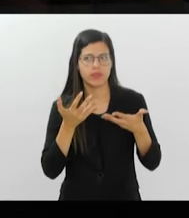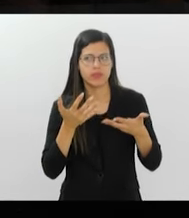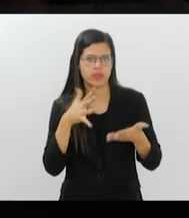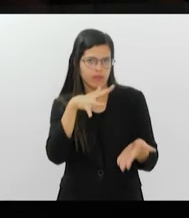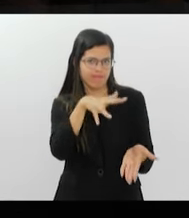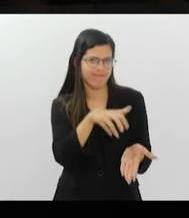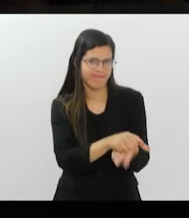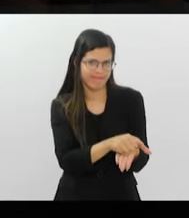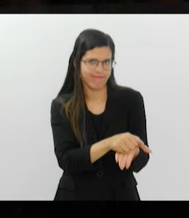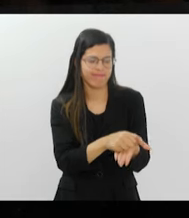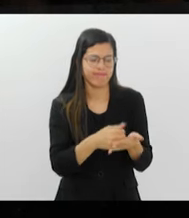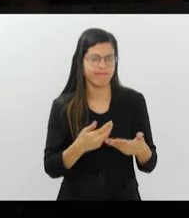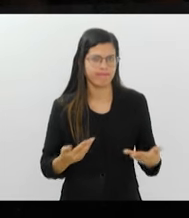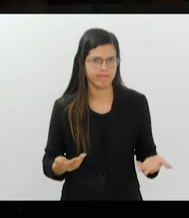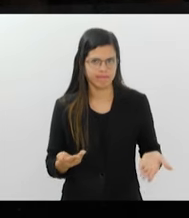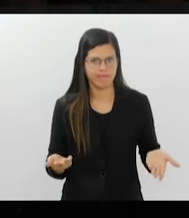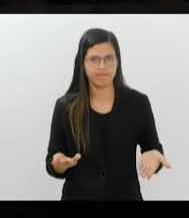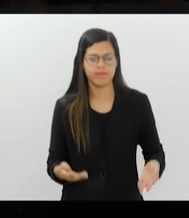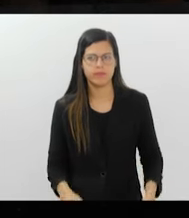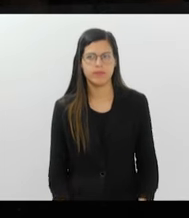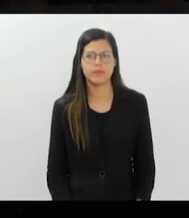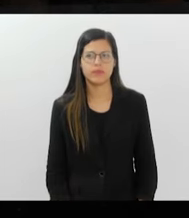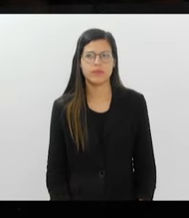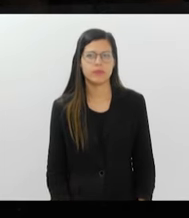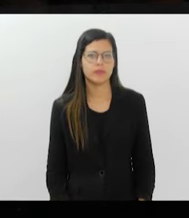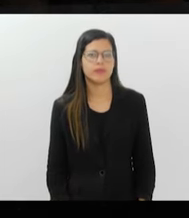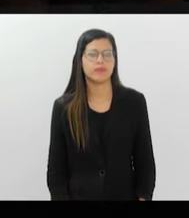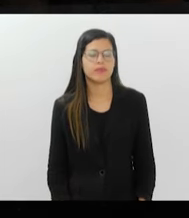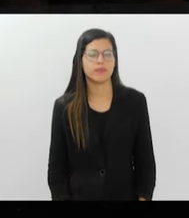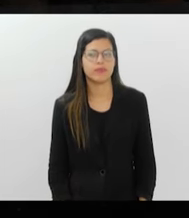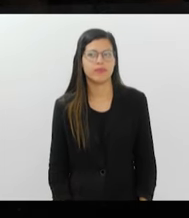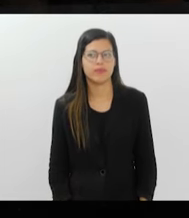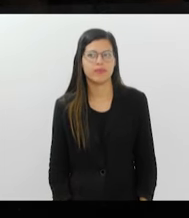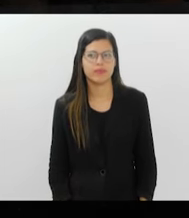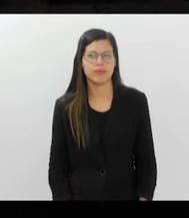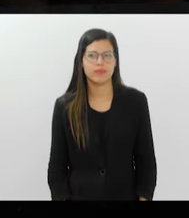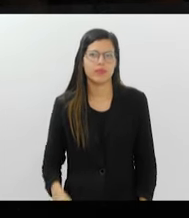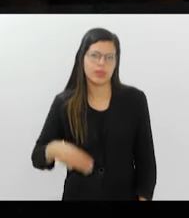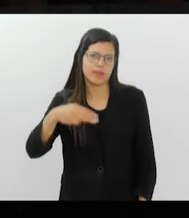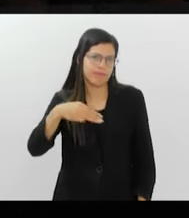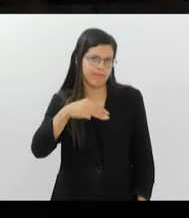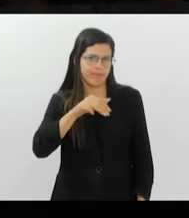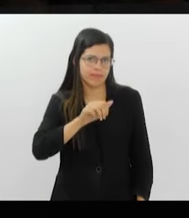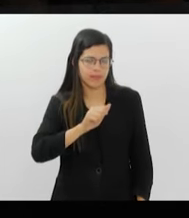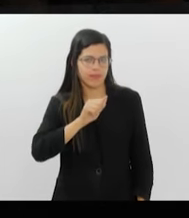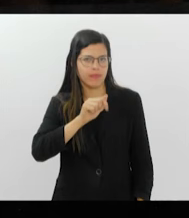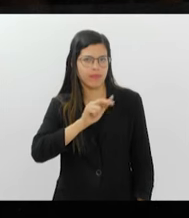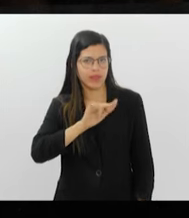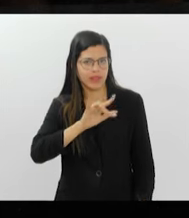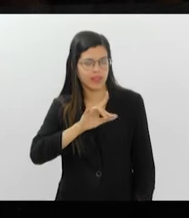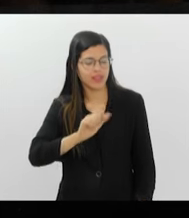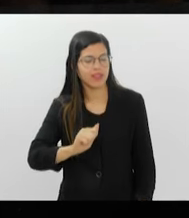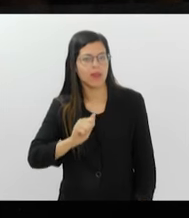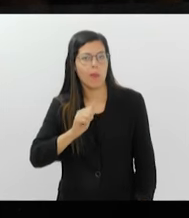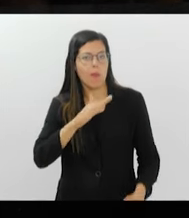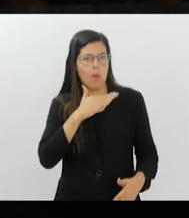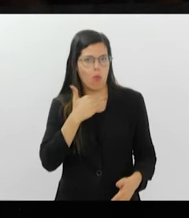aqui registrado, visto que o nosso peso pesado morreu dia